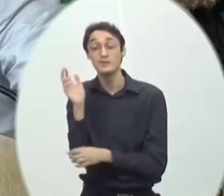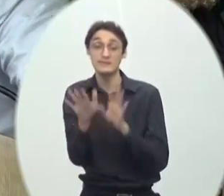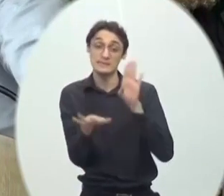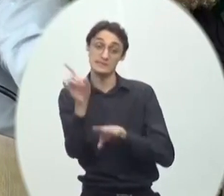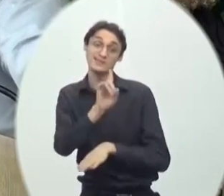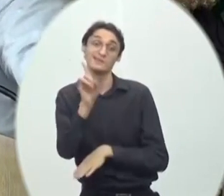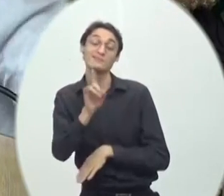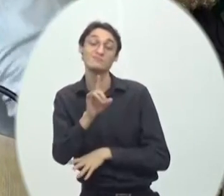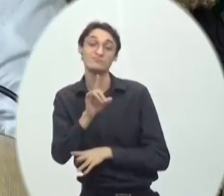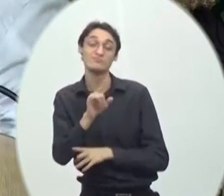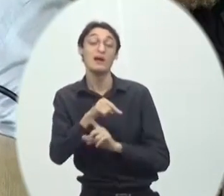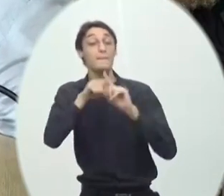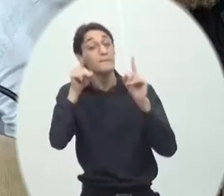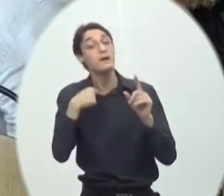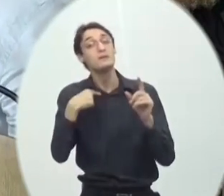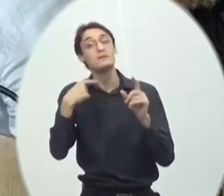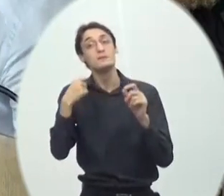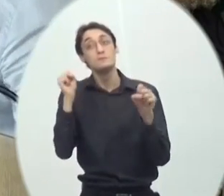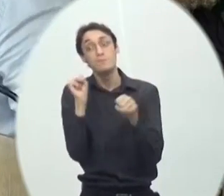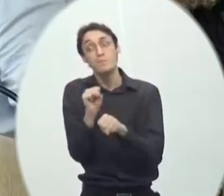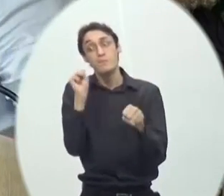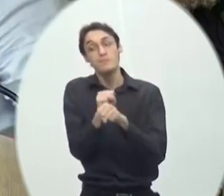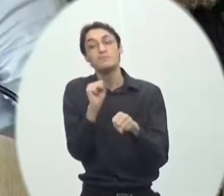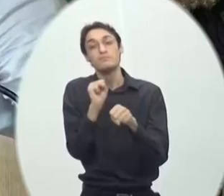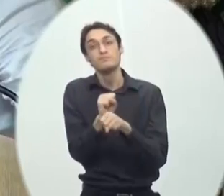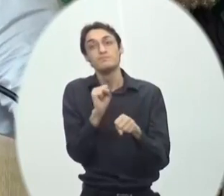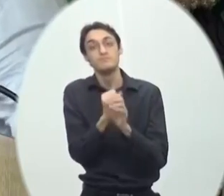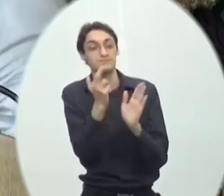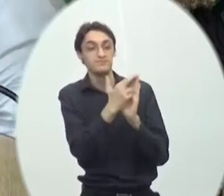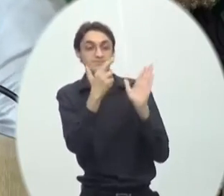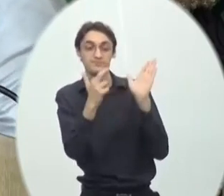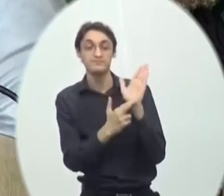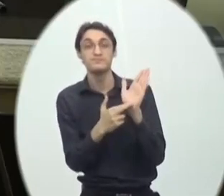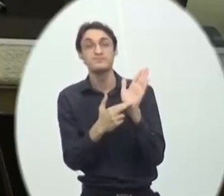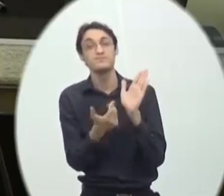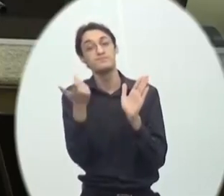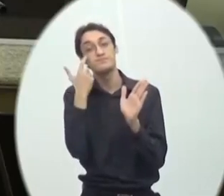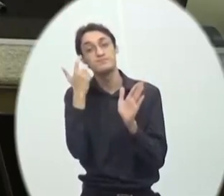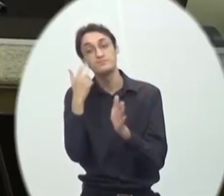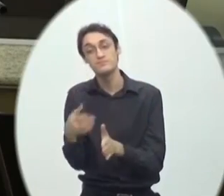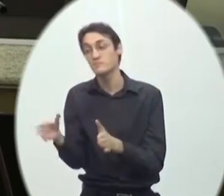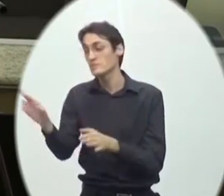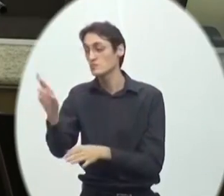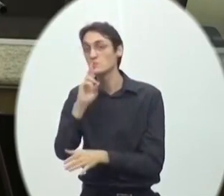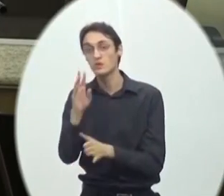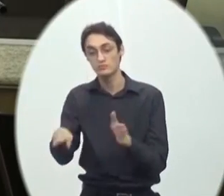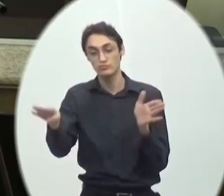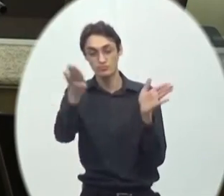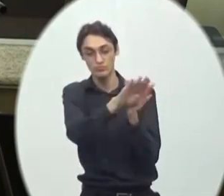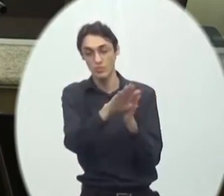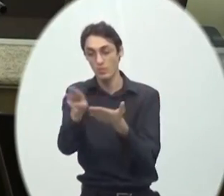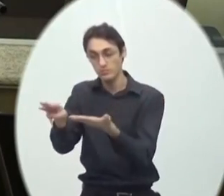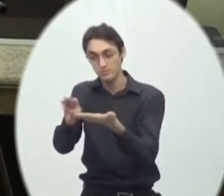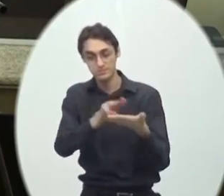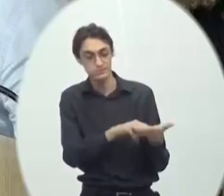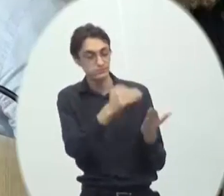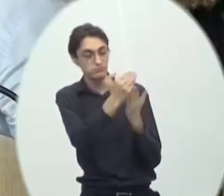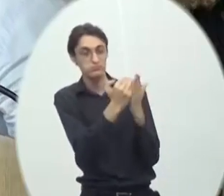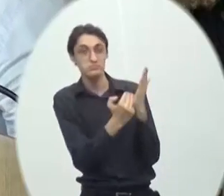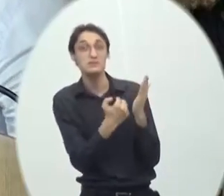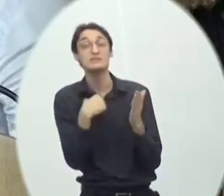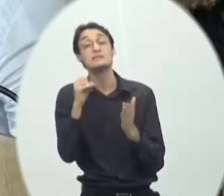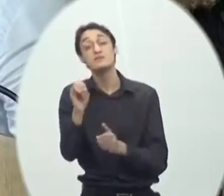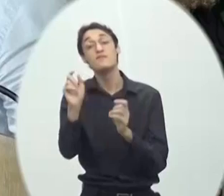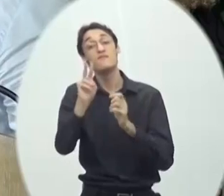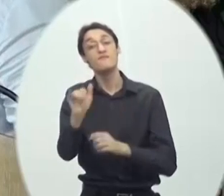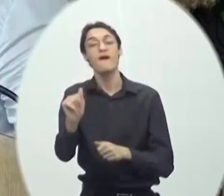também, né? Mas eu vou ficar aguardando o requerimento para ver se chega a resposta, quando vão fazer, se vão